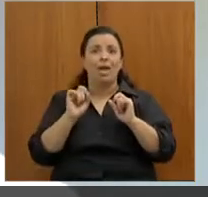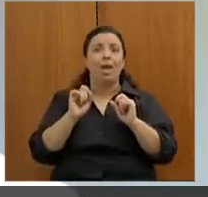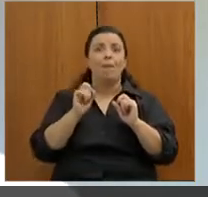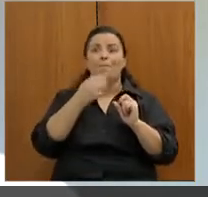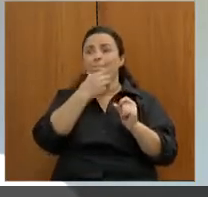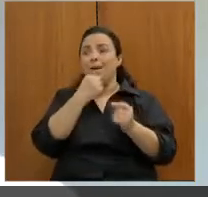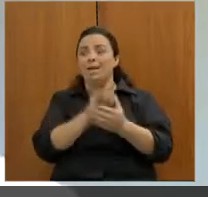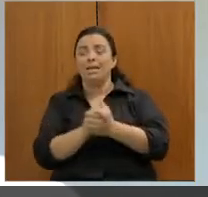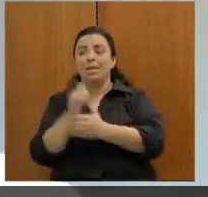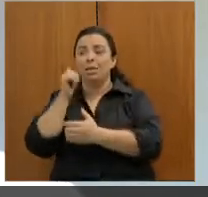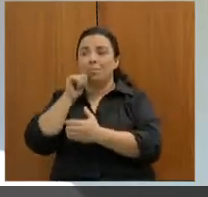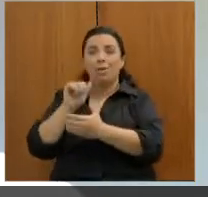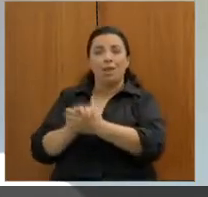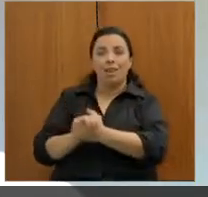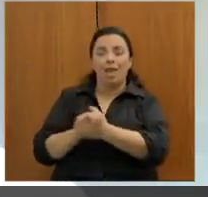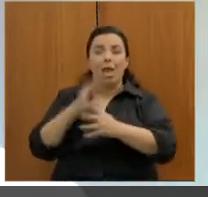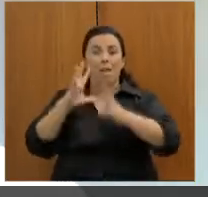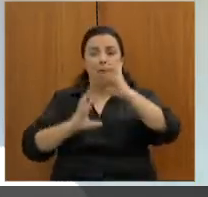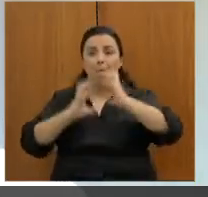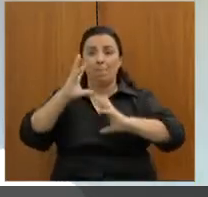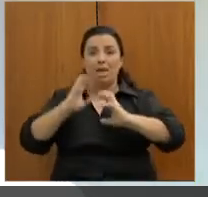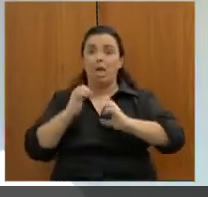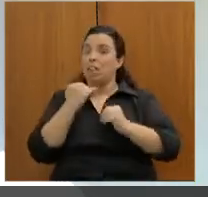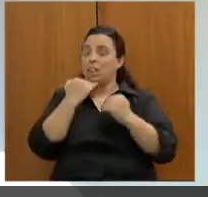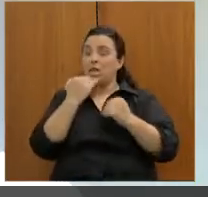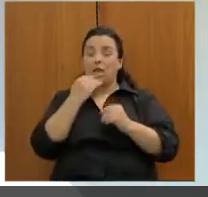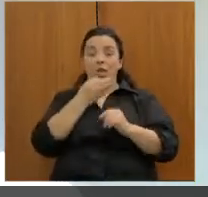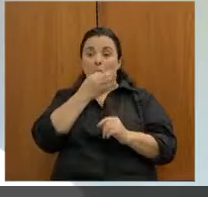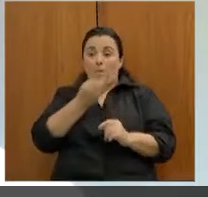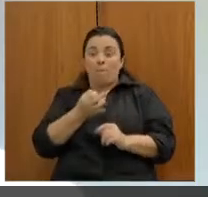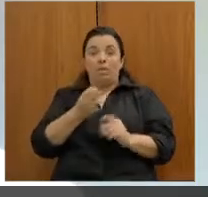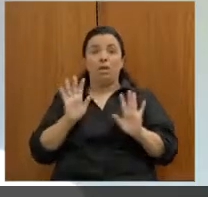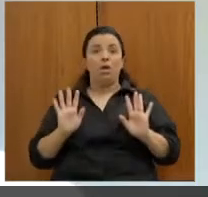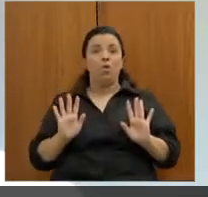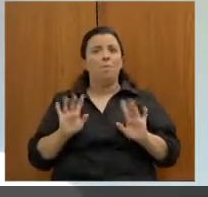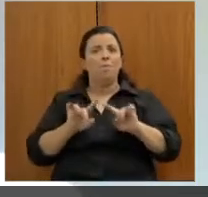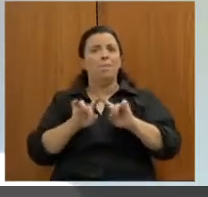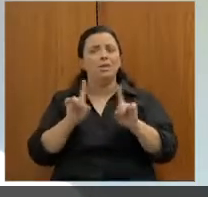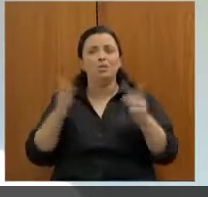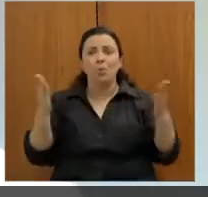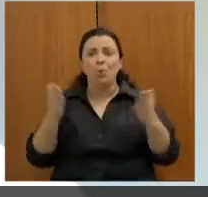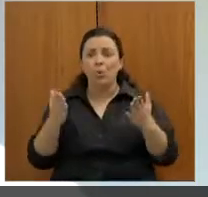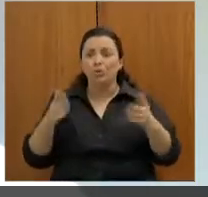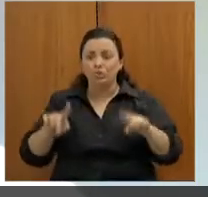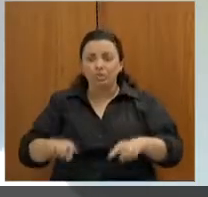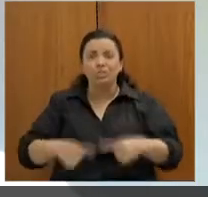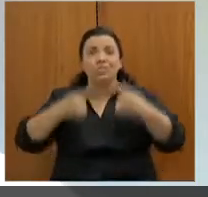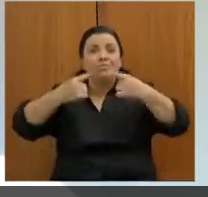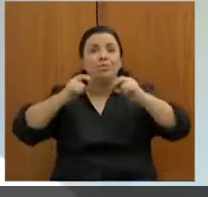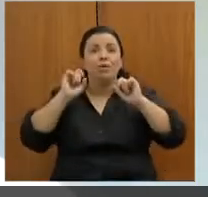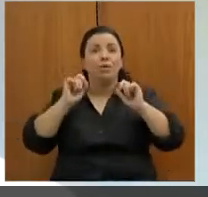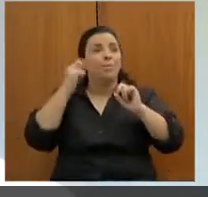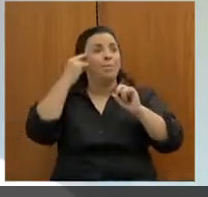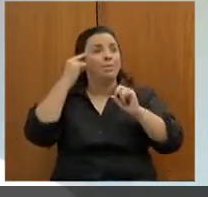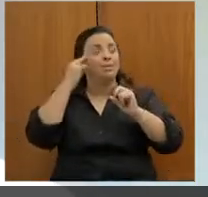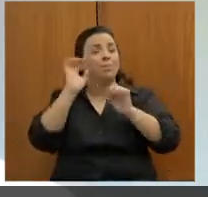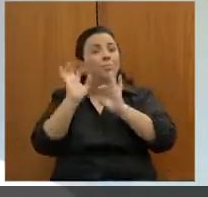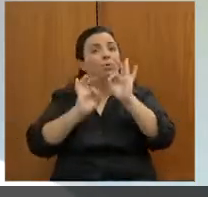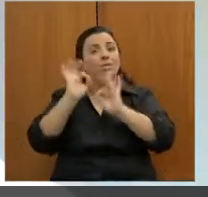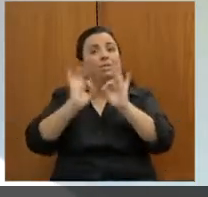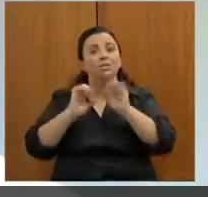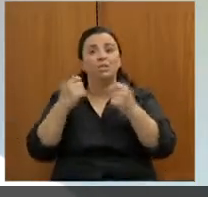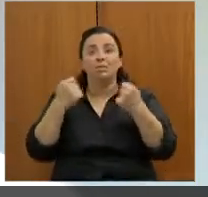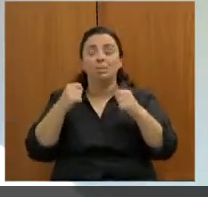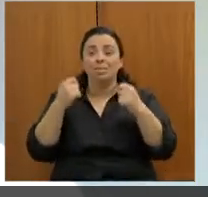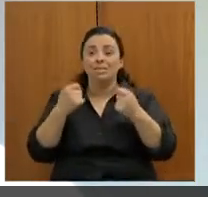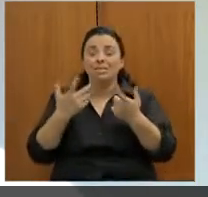mete a colher é desafiador para gente hoje pensar em política que tem que intervir no espaço privado